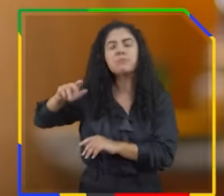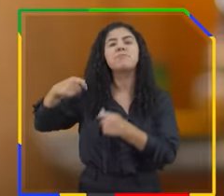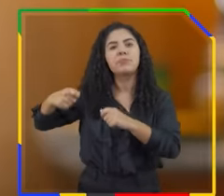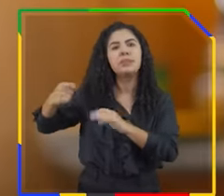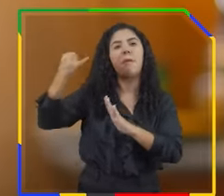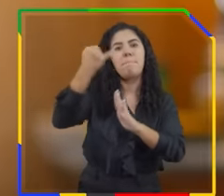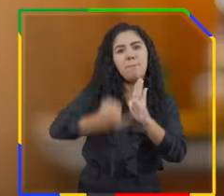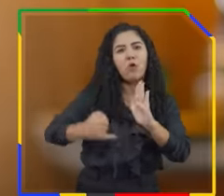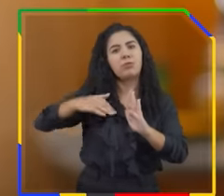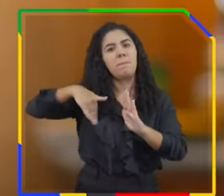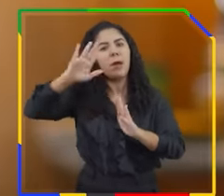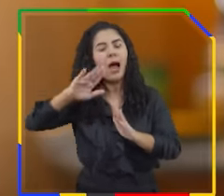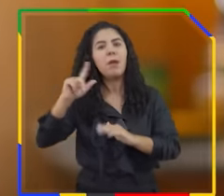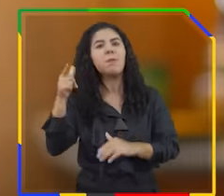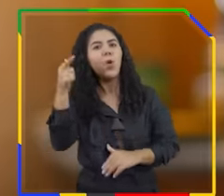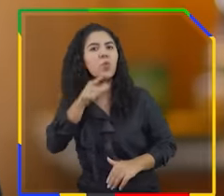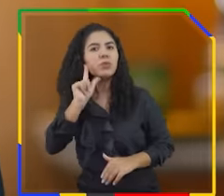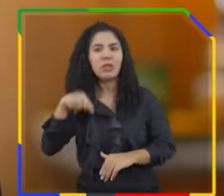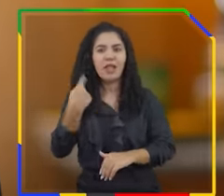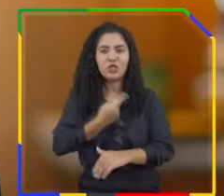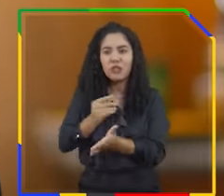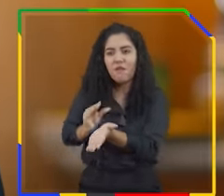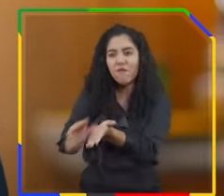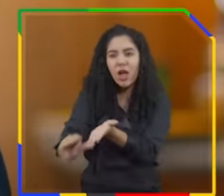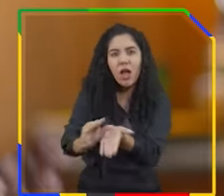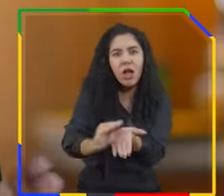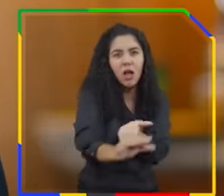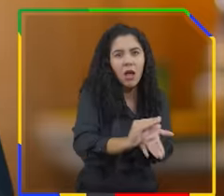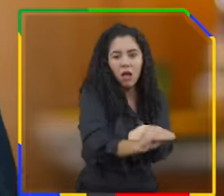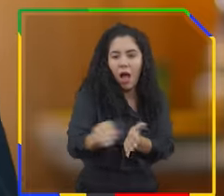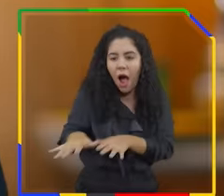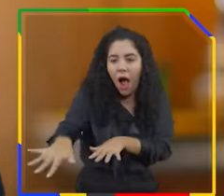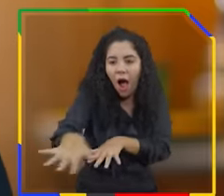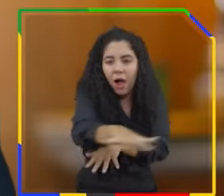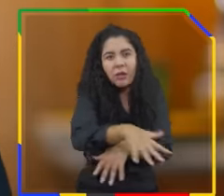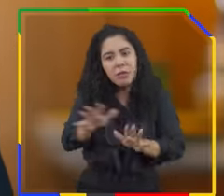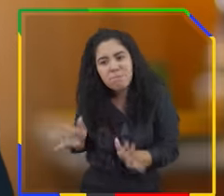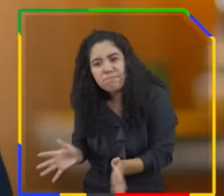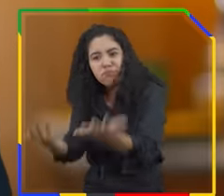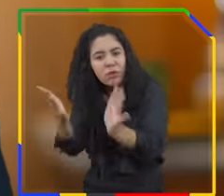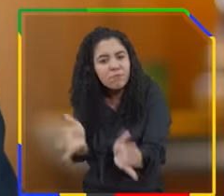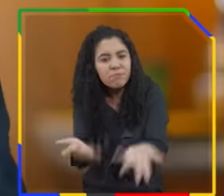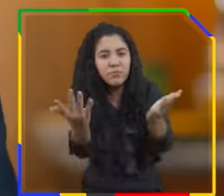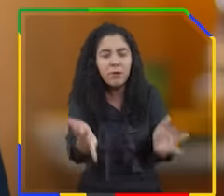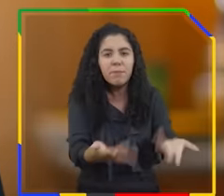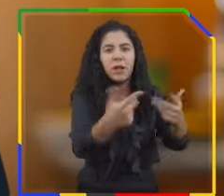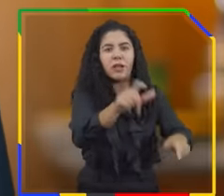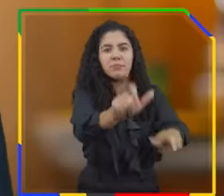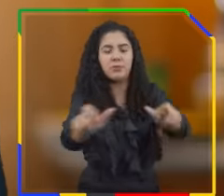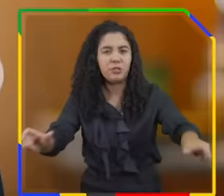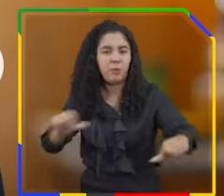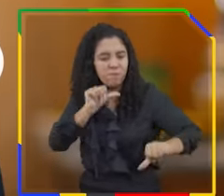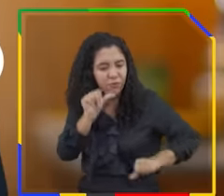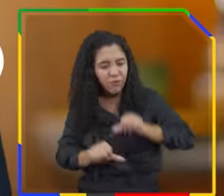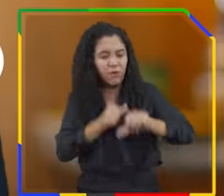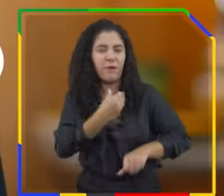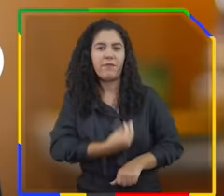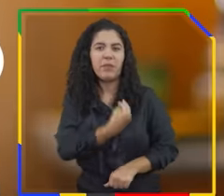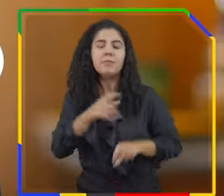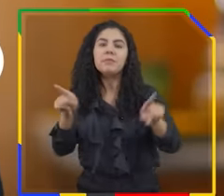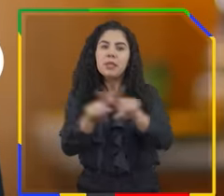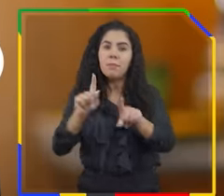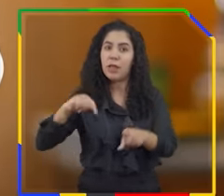mais, permitindo que possamos investir em áreas que transformam a vida das pessoas. Reafirmamos, portanto,